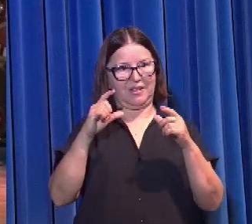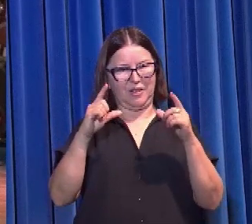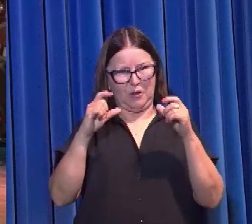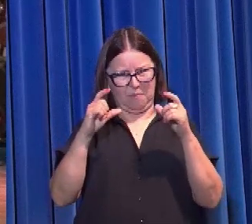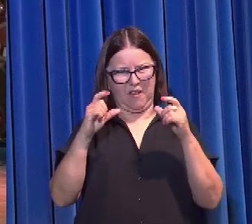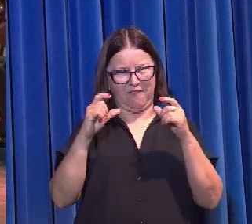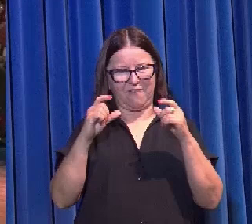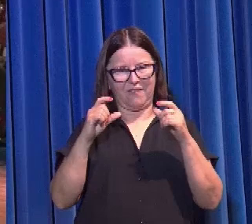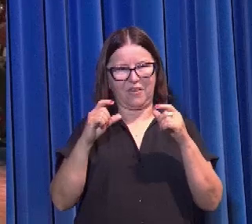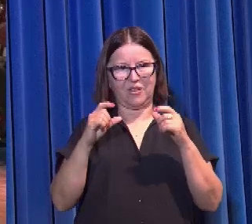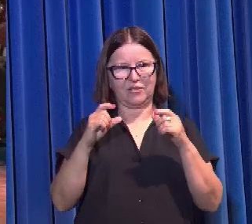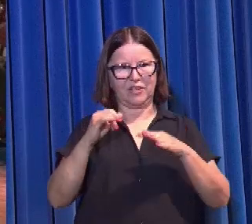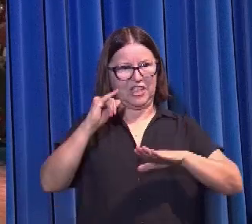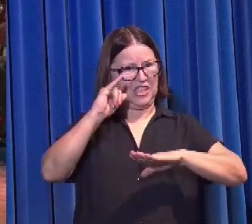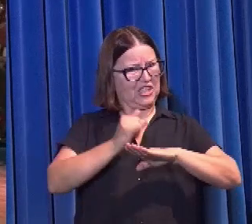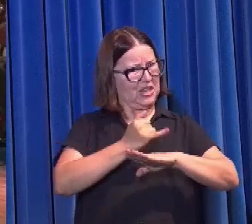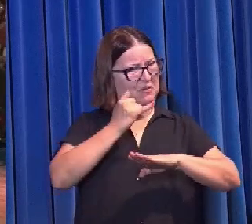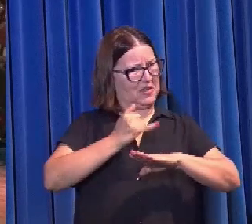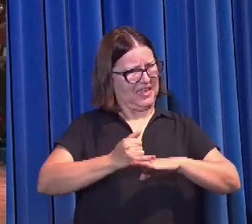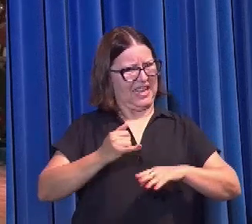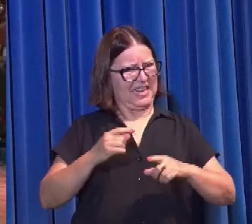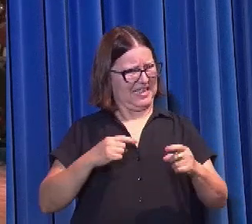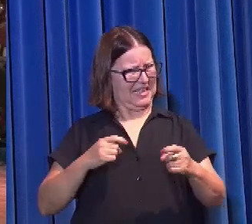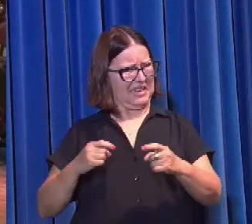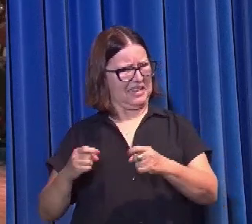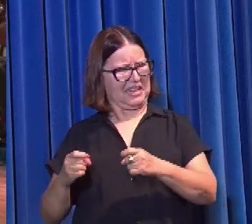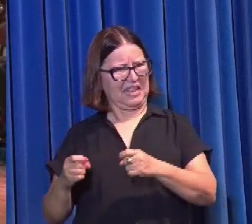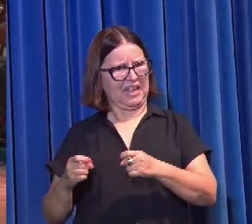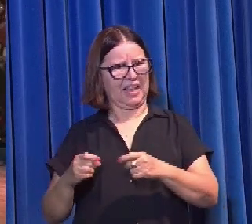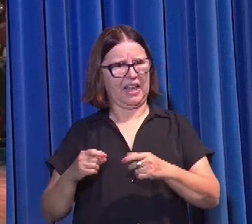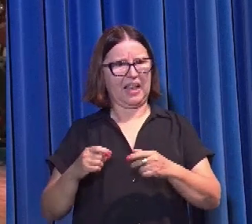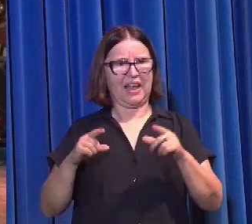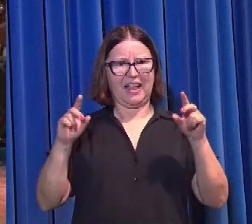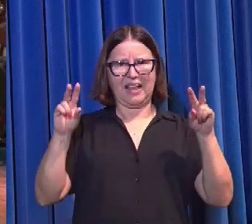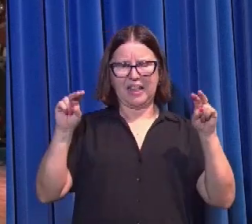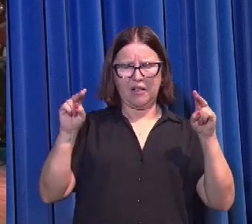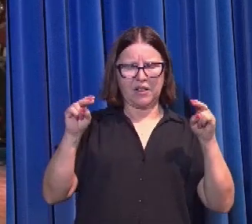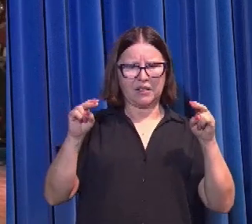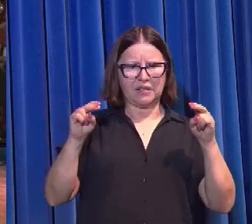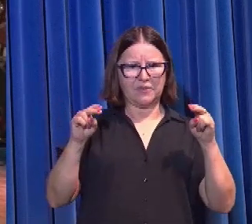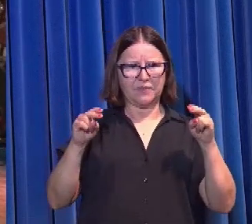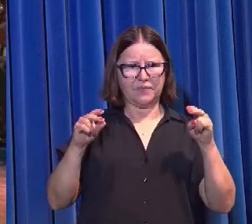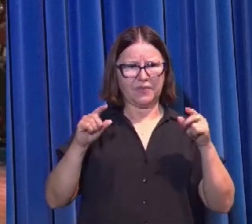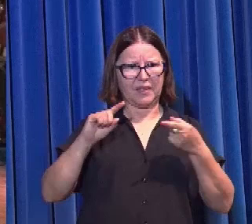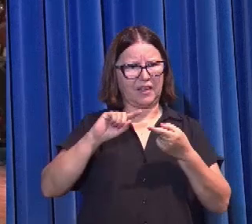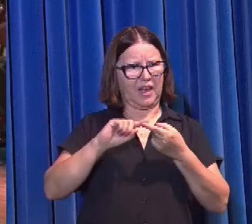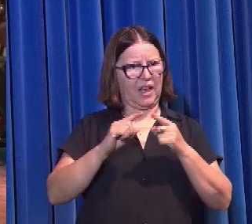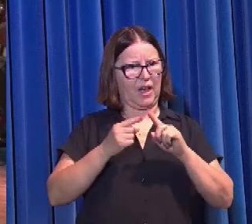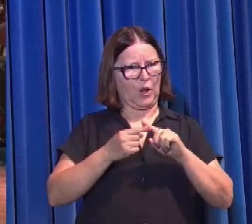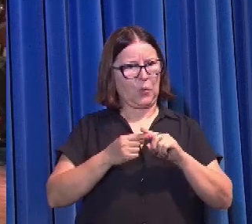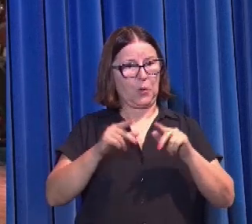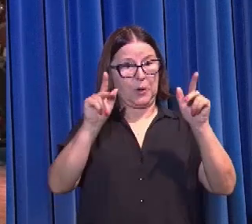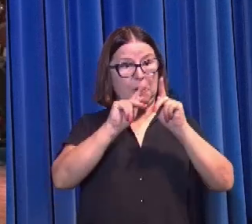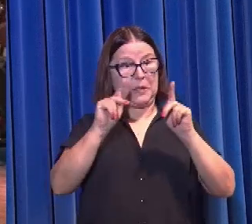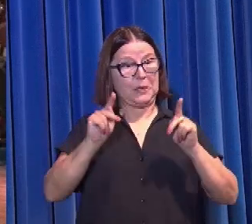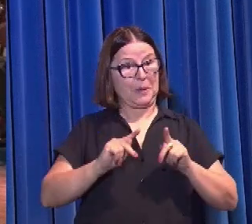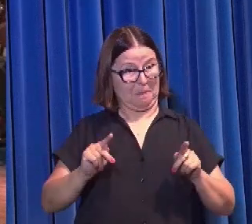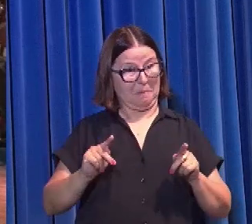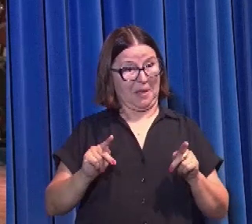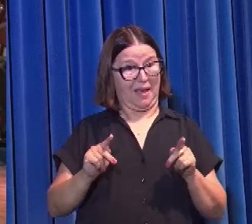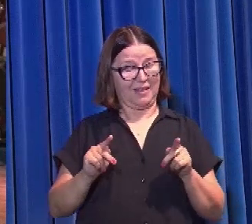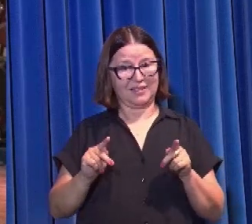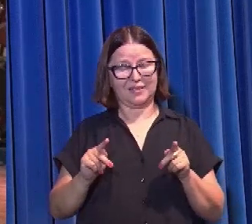Jerusalém, daí estava escrito mais ou menos assim: acordo no Oriente Médio visa unidade e paz. Aí eu pensei